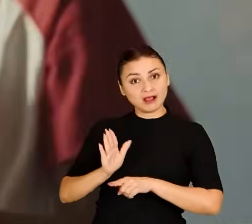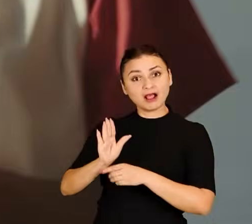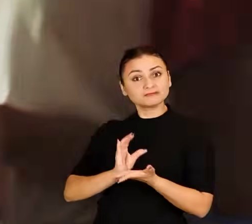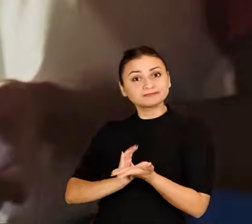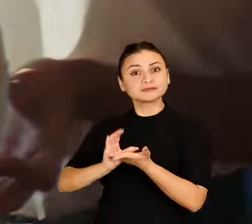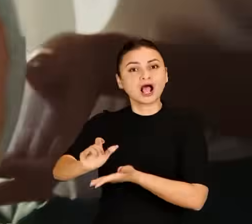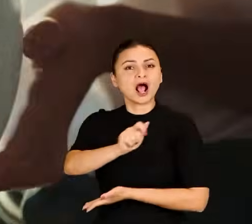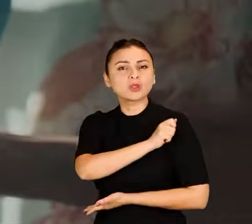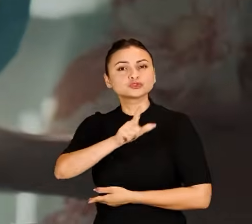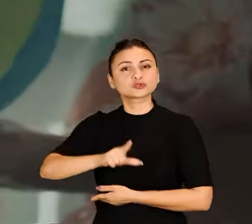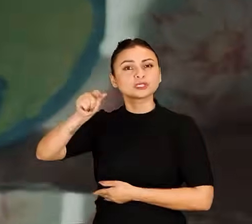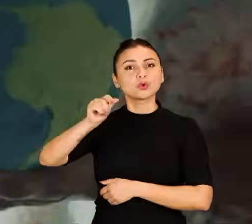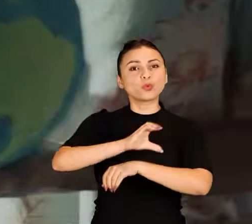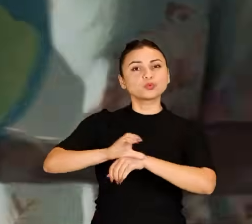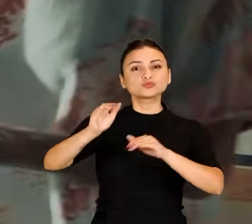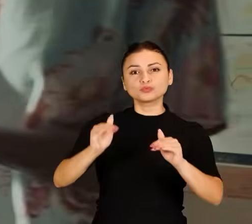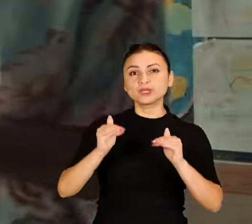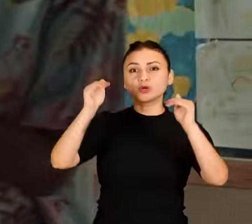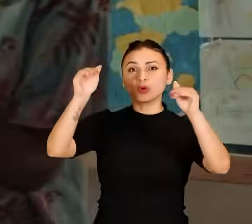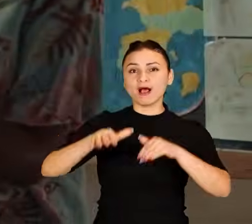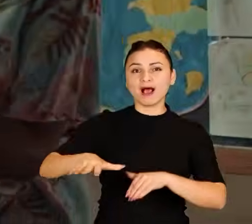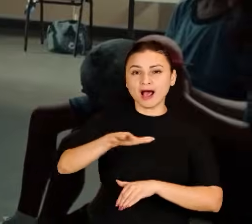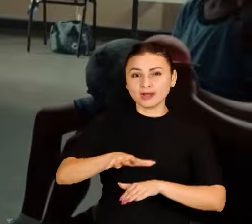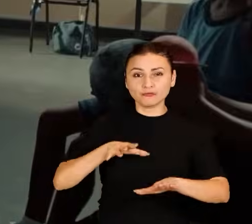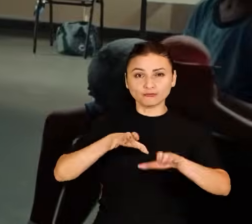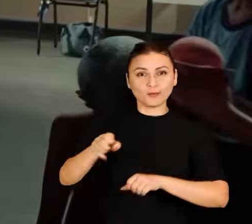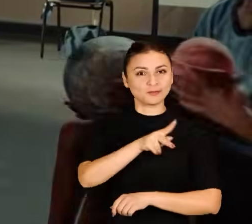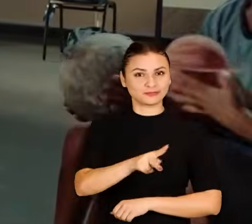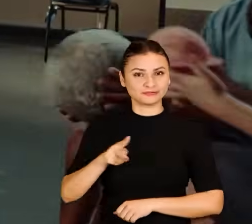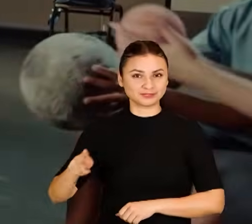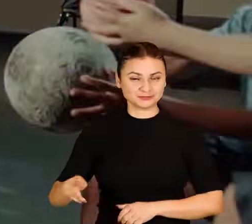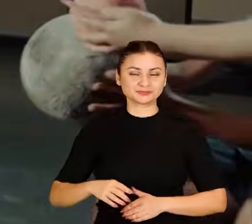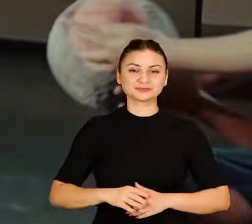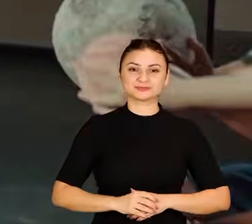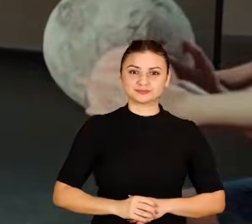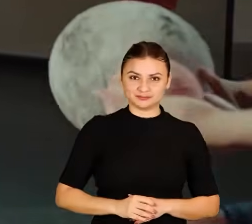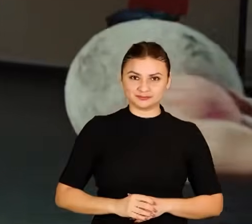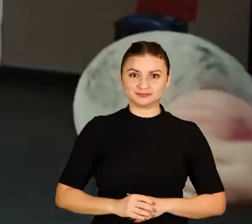E apoio financeiro a estudantes que escolherem cursos superiores que formam educadores.